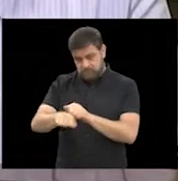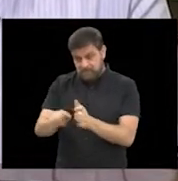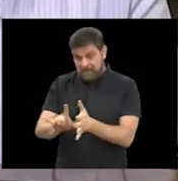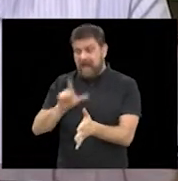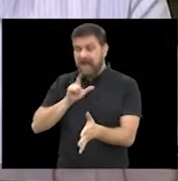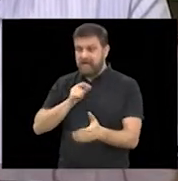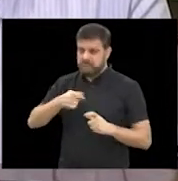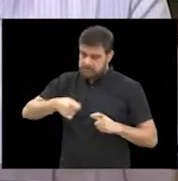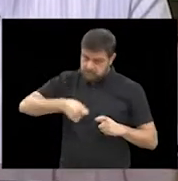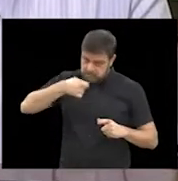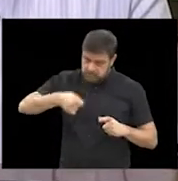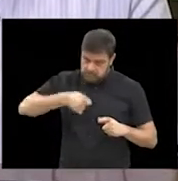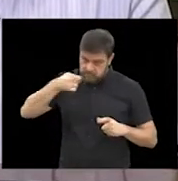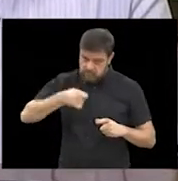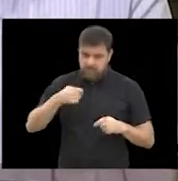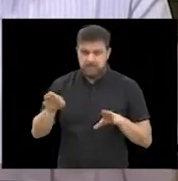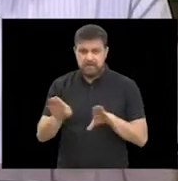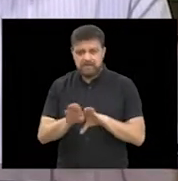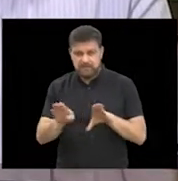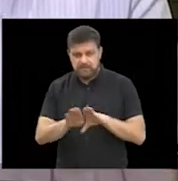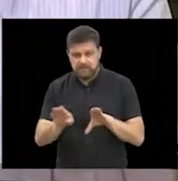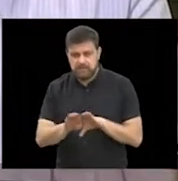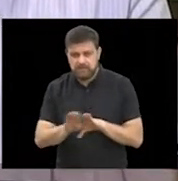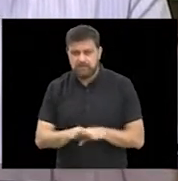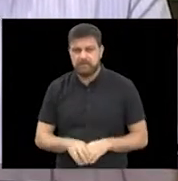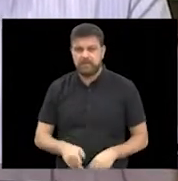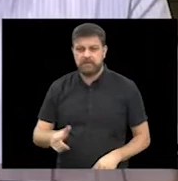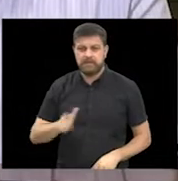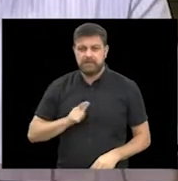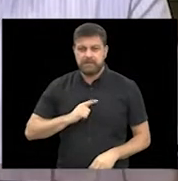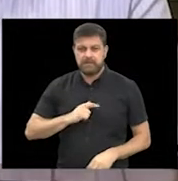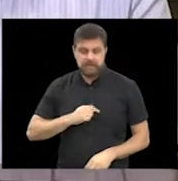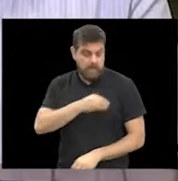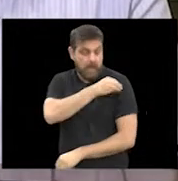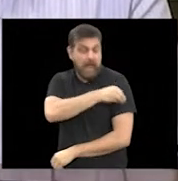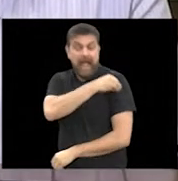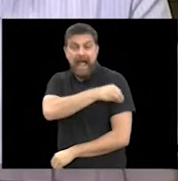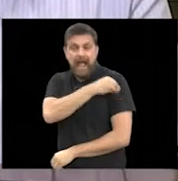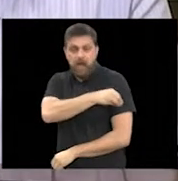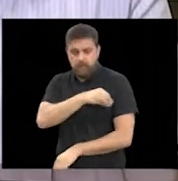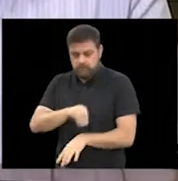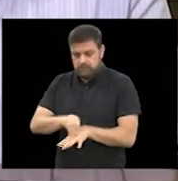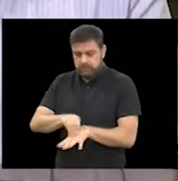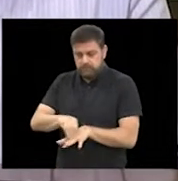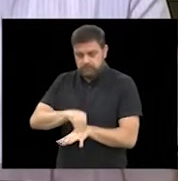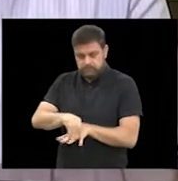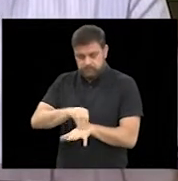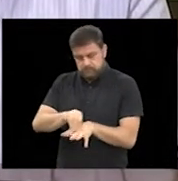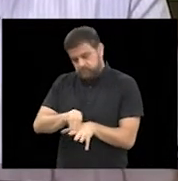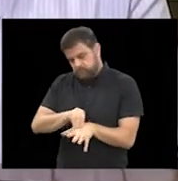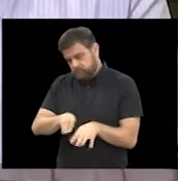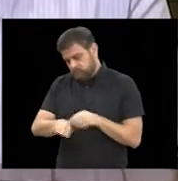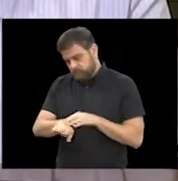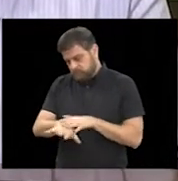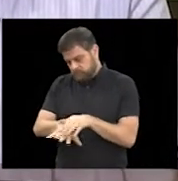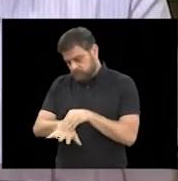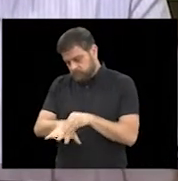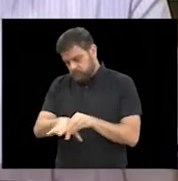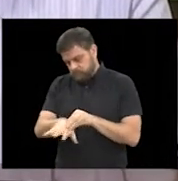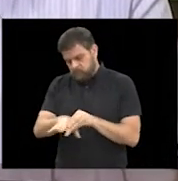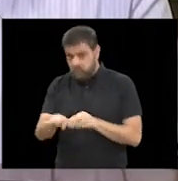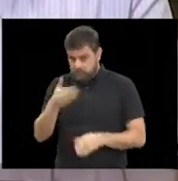das refeições e usar o álcool gel para fazer uma asepsia